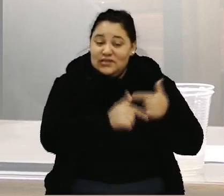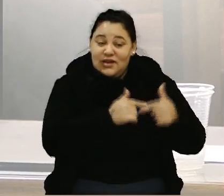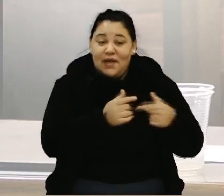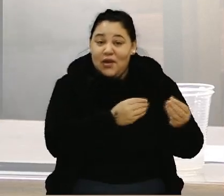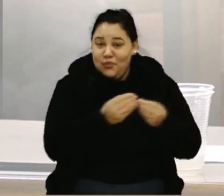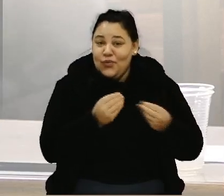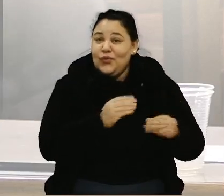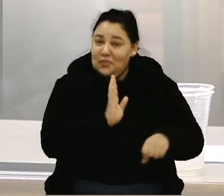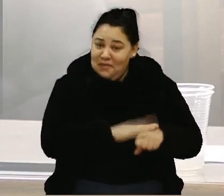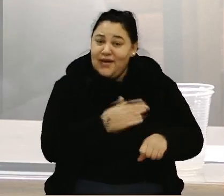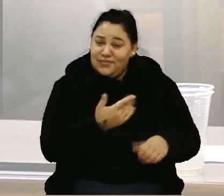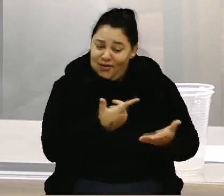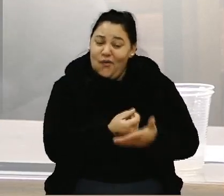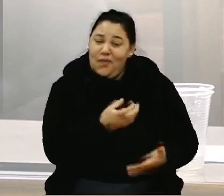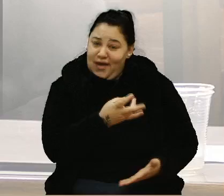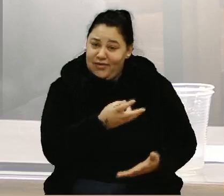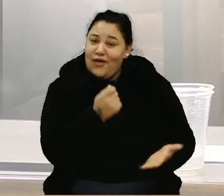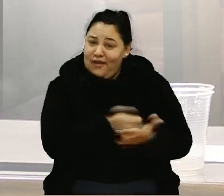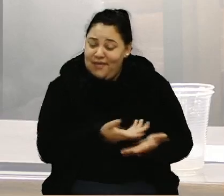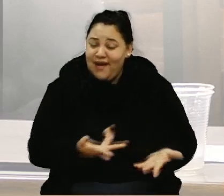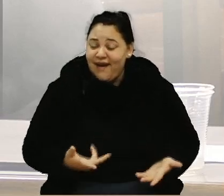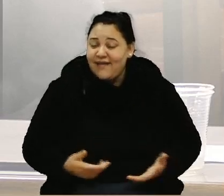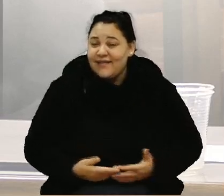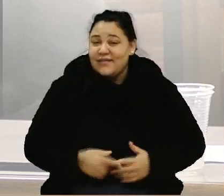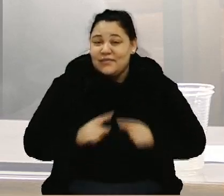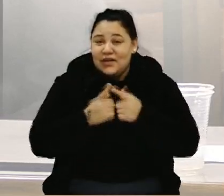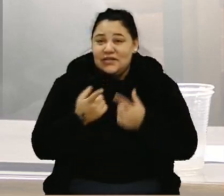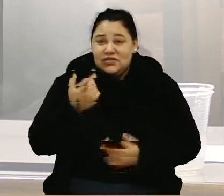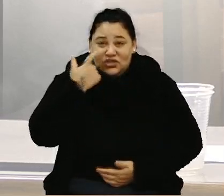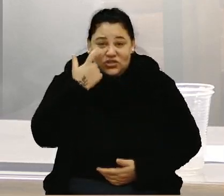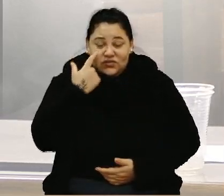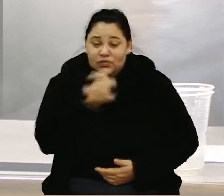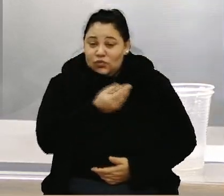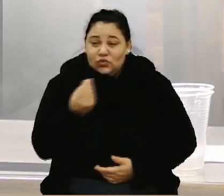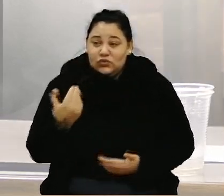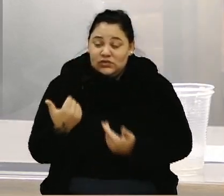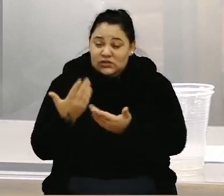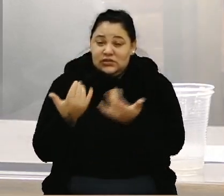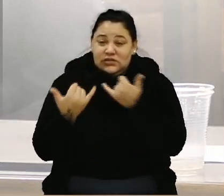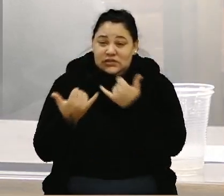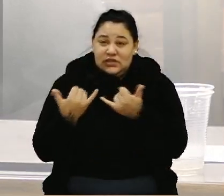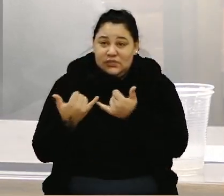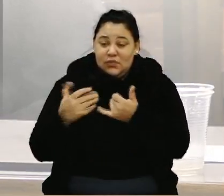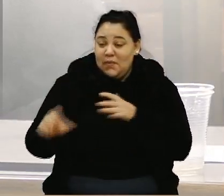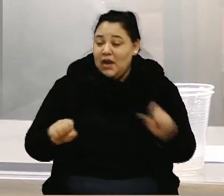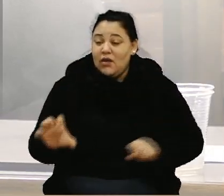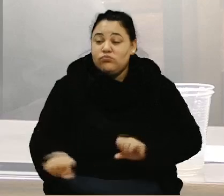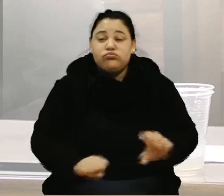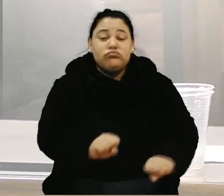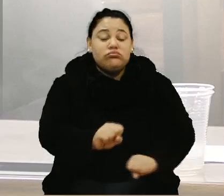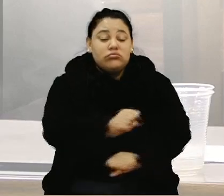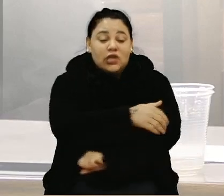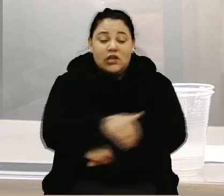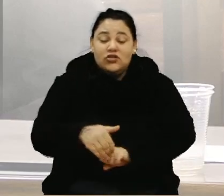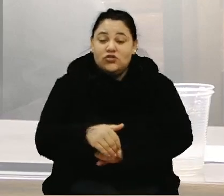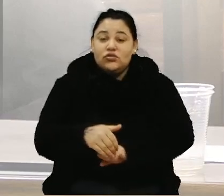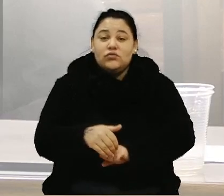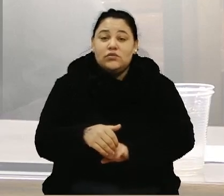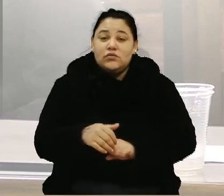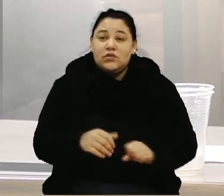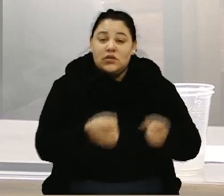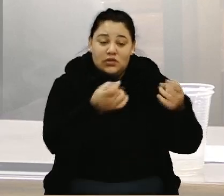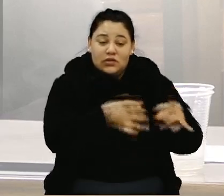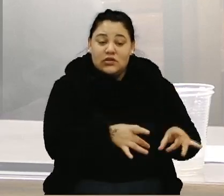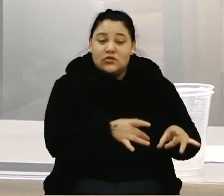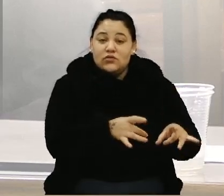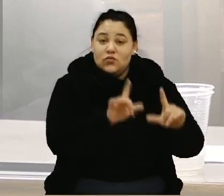né? Vamos dizer assim. Mas eu já vi muitos deles dando exemplo, recolhendo lixo que está na rua e colocando no lugar. Eu vou citar